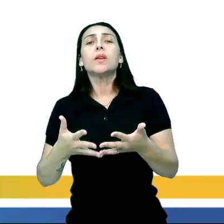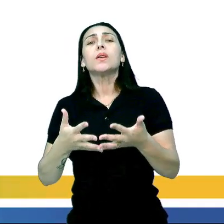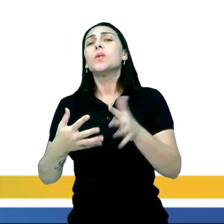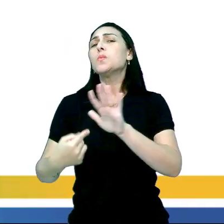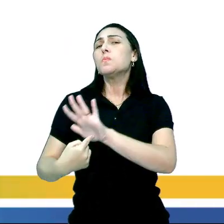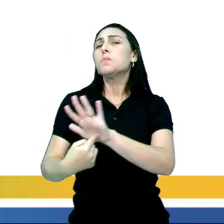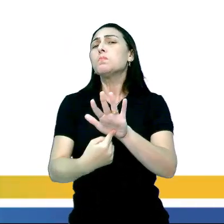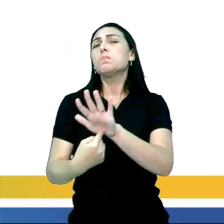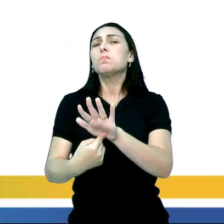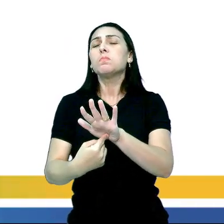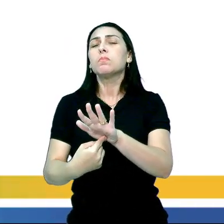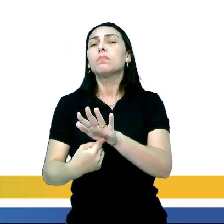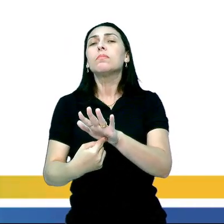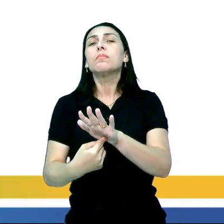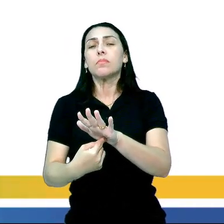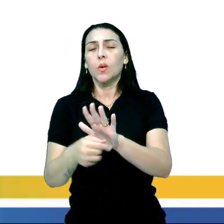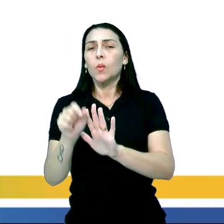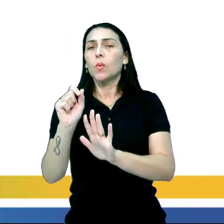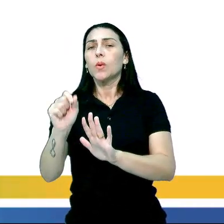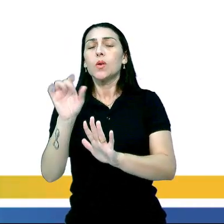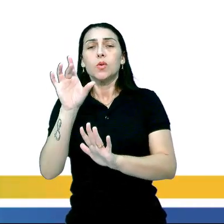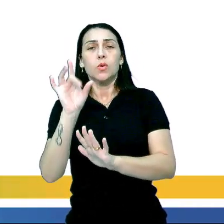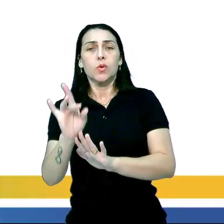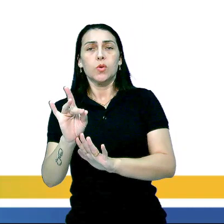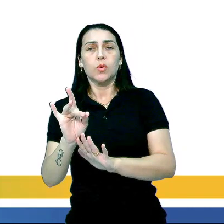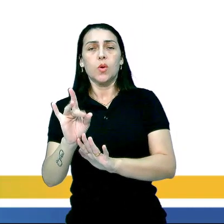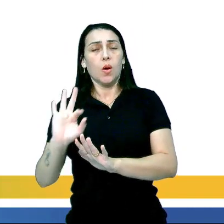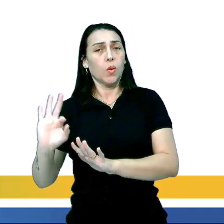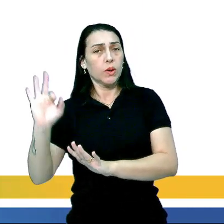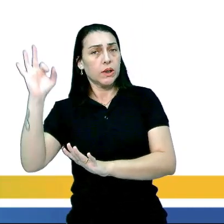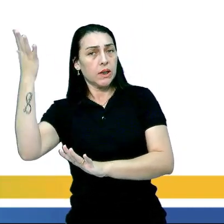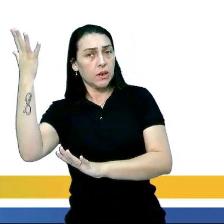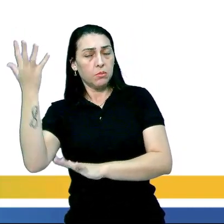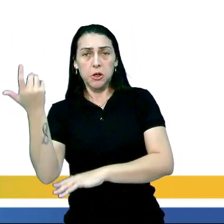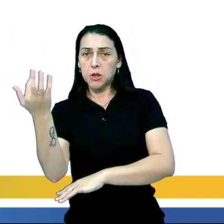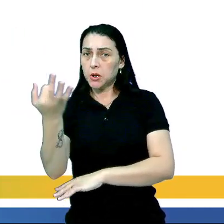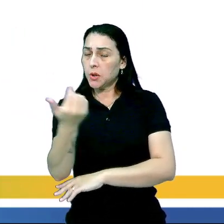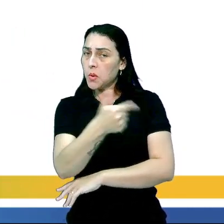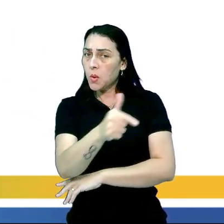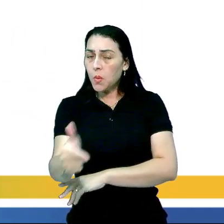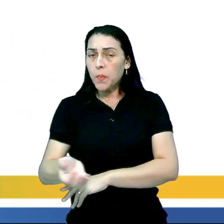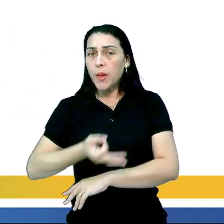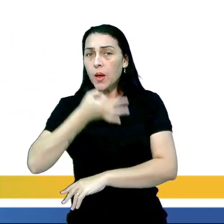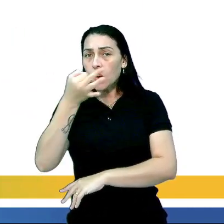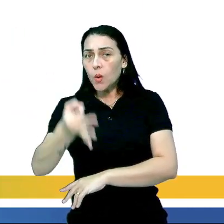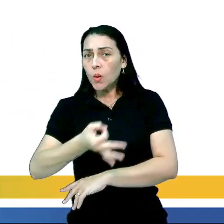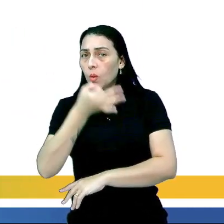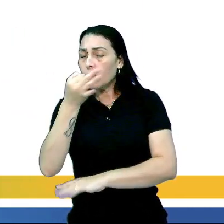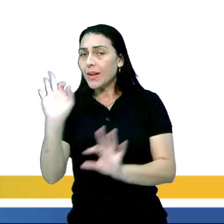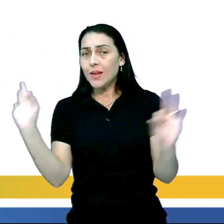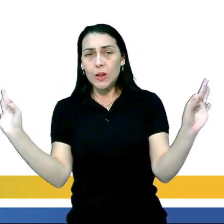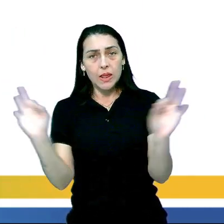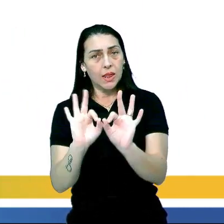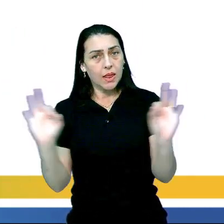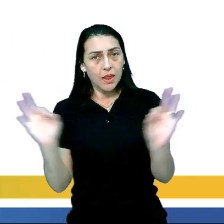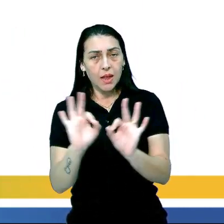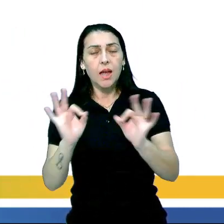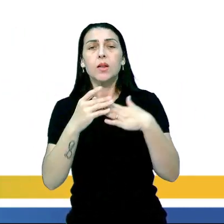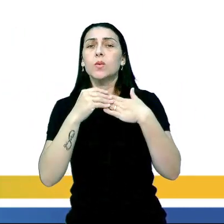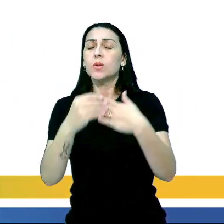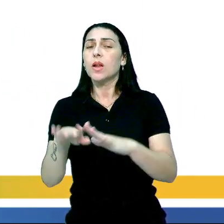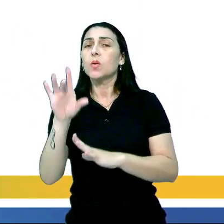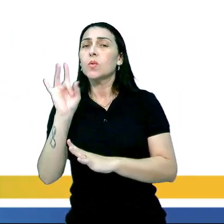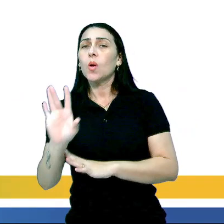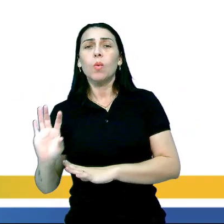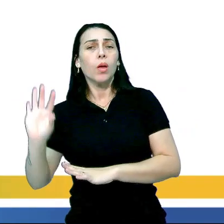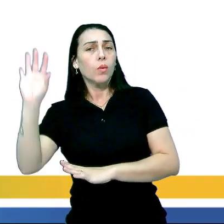expositivo, professora? Ele predomina somente fatos, eu não tenho a função de convencer ninguém, eu trago